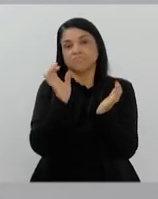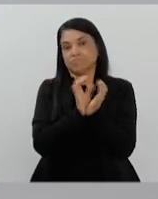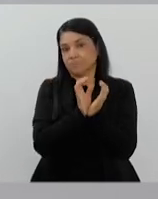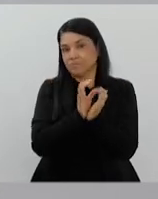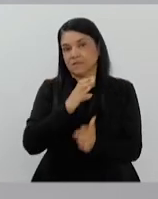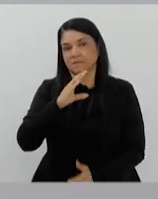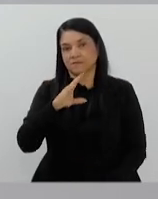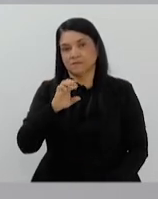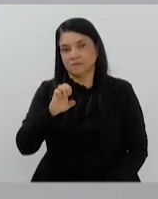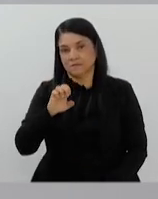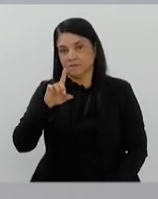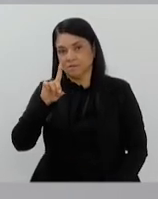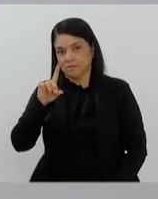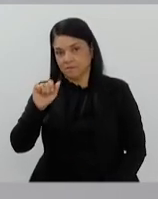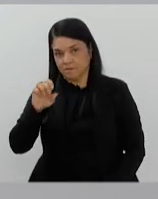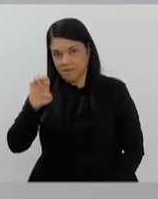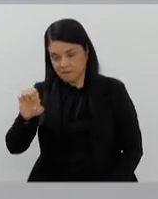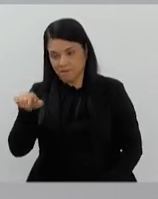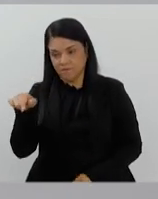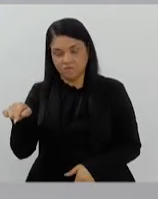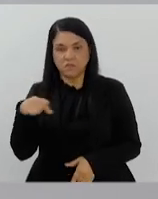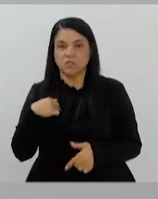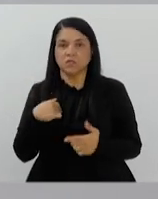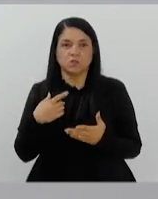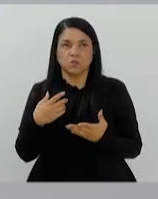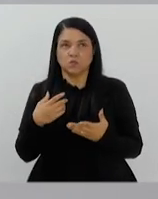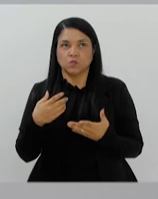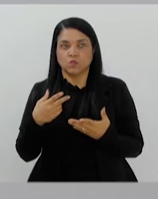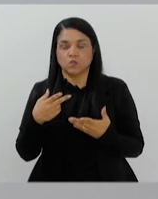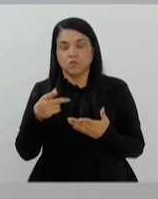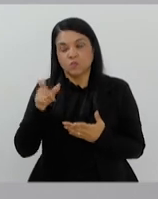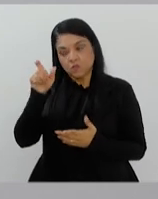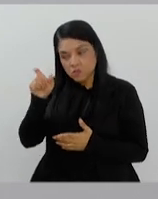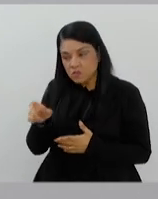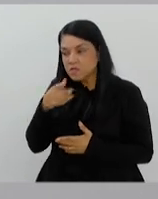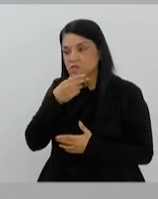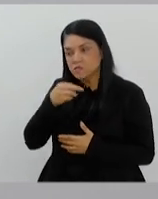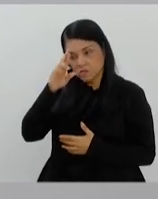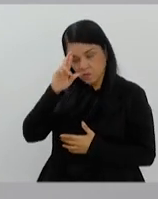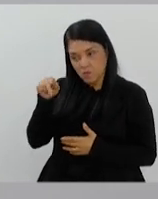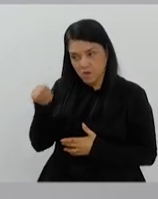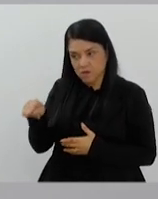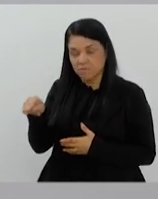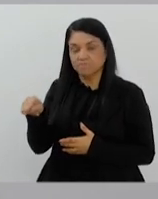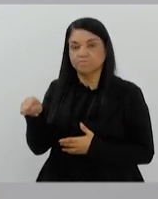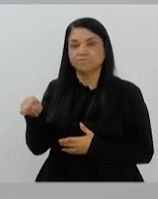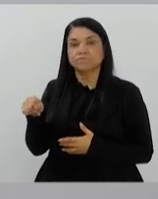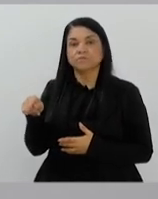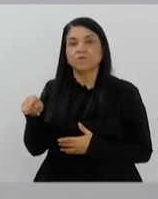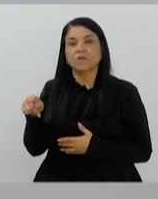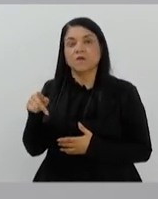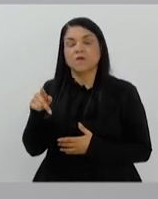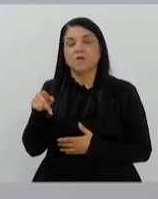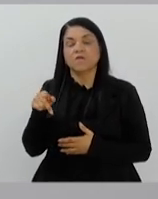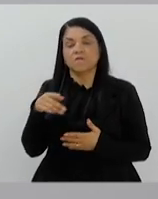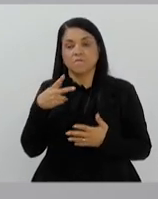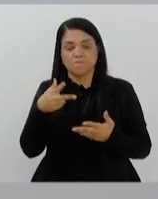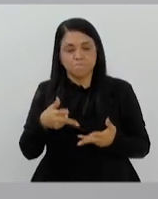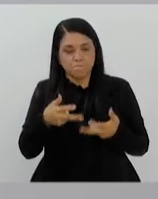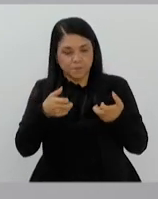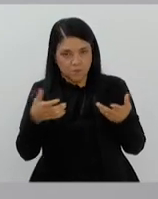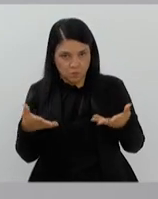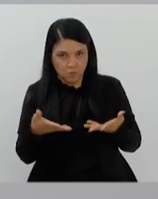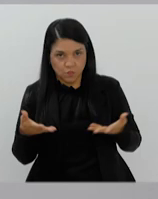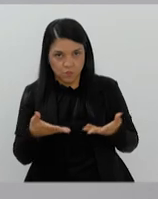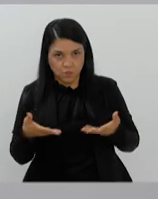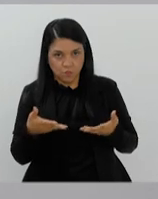hoje e acho que até a senhora não querendo colocar palavras na boca na boca da senhora mas acho que o que a senhora via aqui hoje do ponto